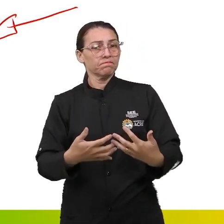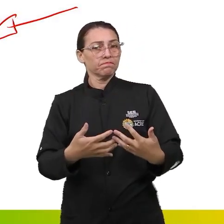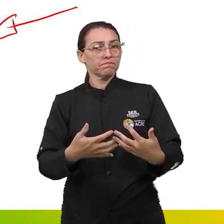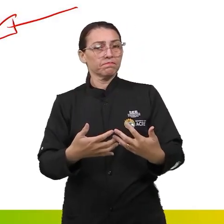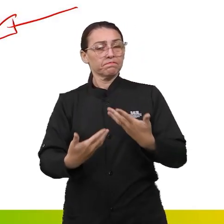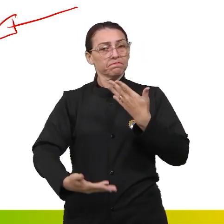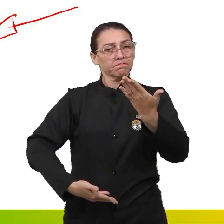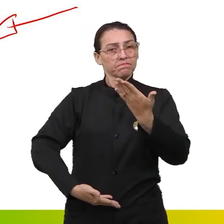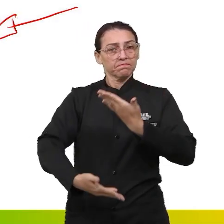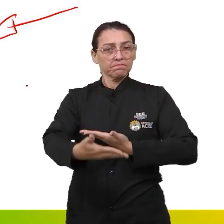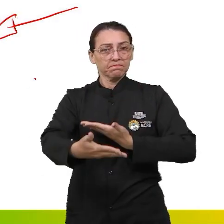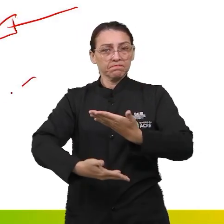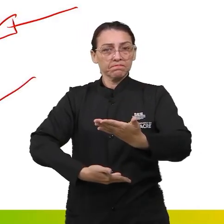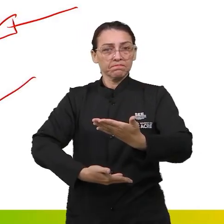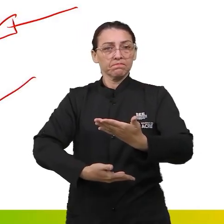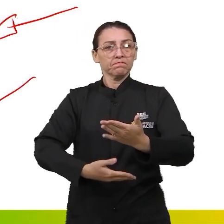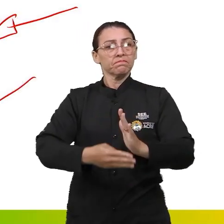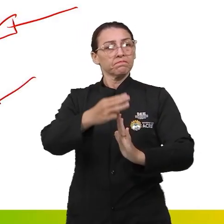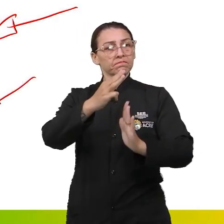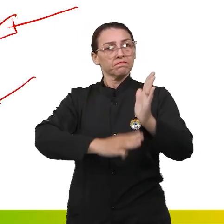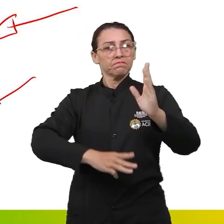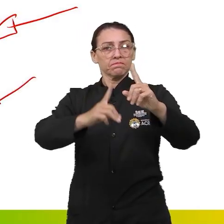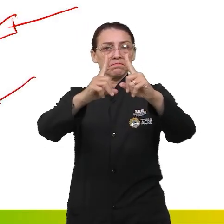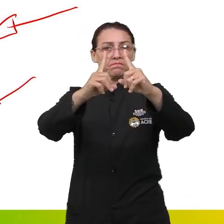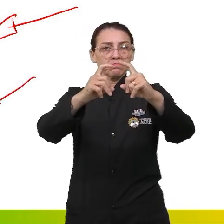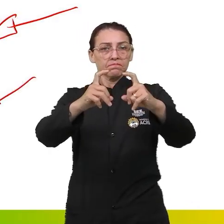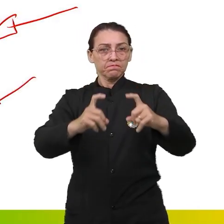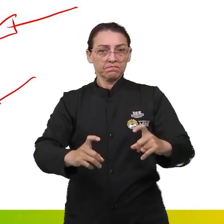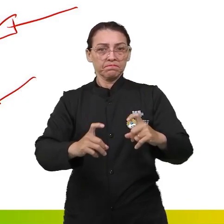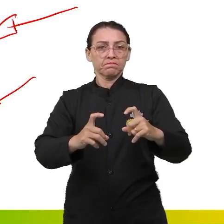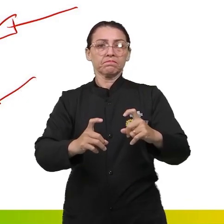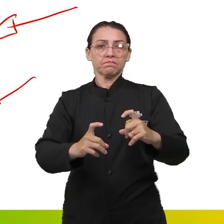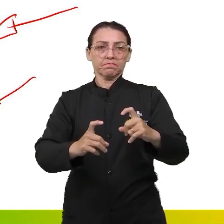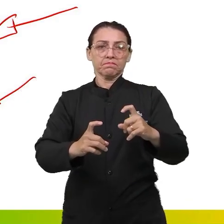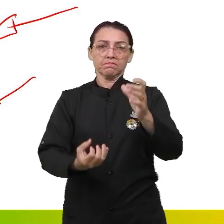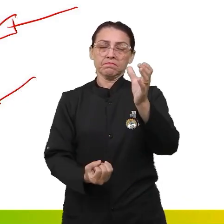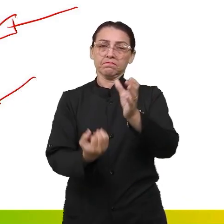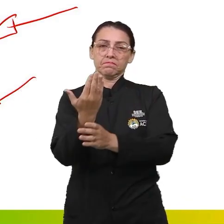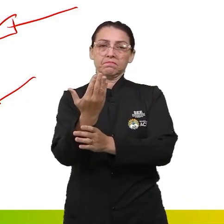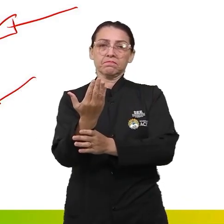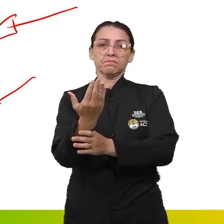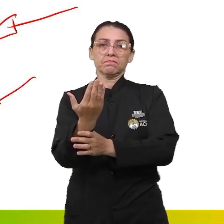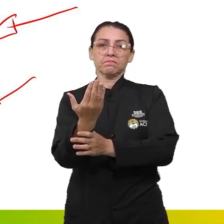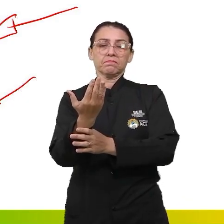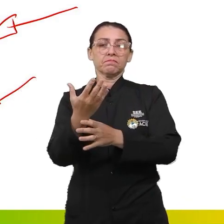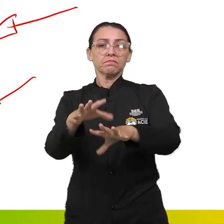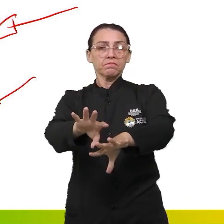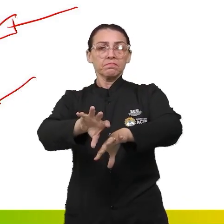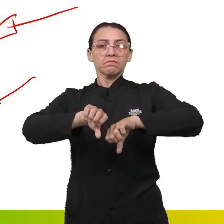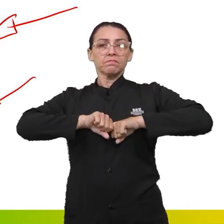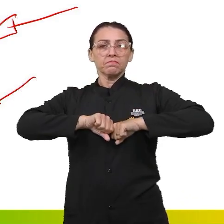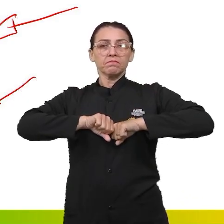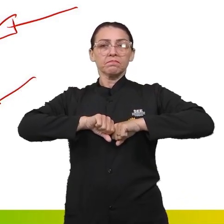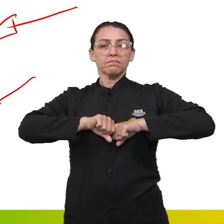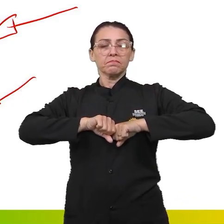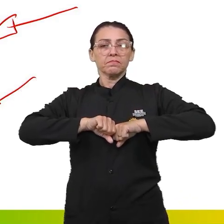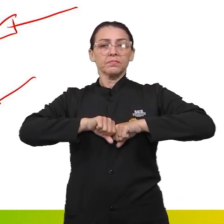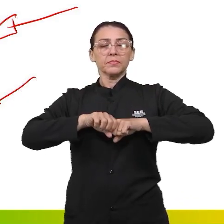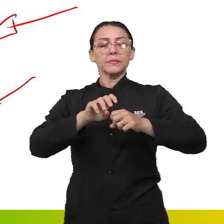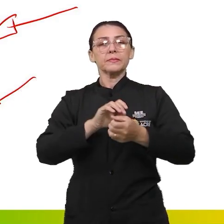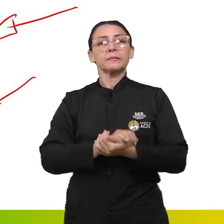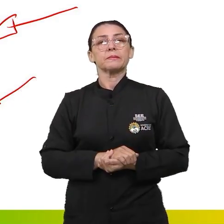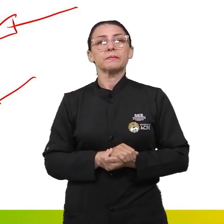entender o mundo. E o método científico vai emergir como uma forma de adquirir todo